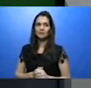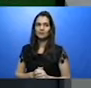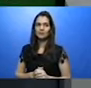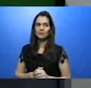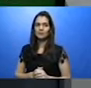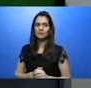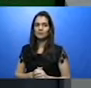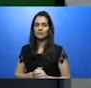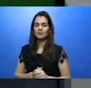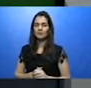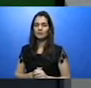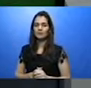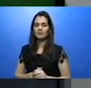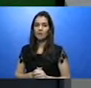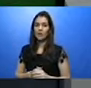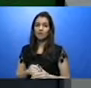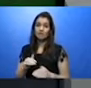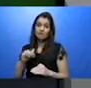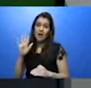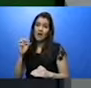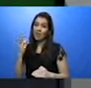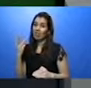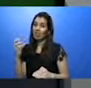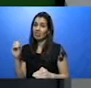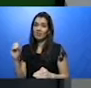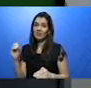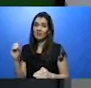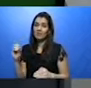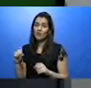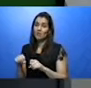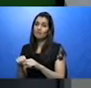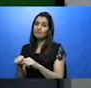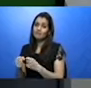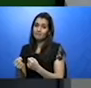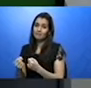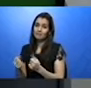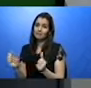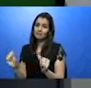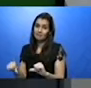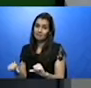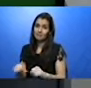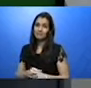máxima da balança B é de 30 quilos. Mais do que isso, ela não vai registrar a medida correta.